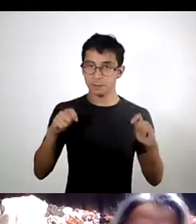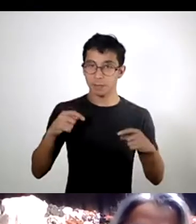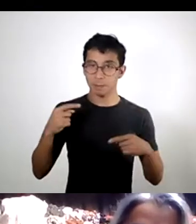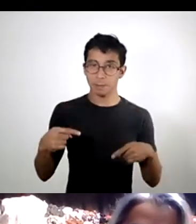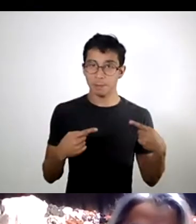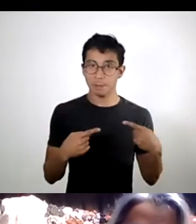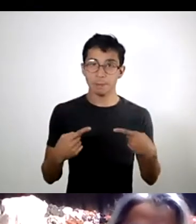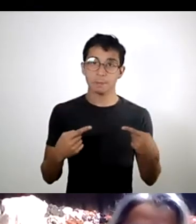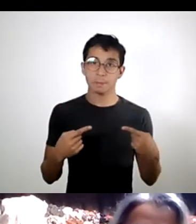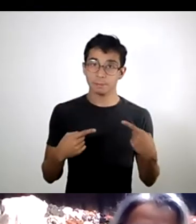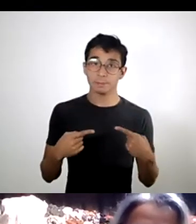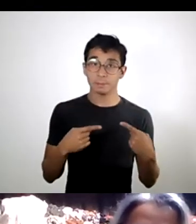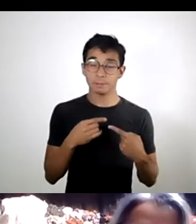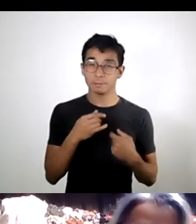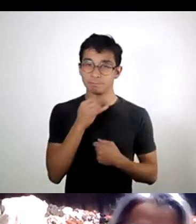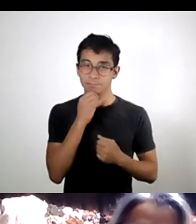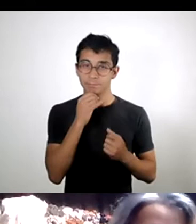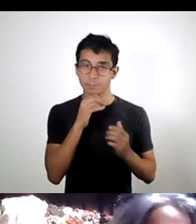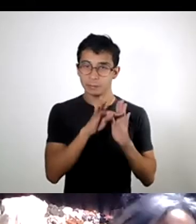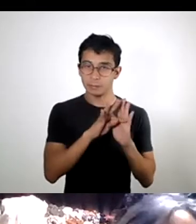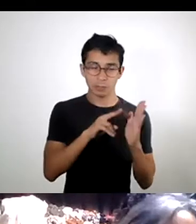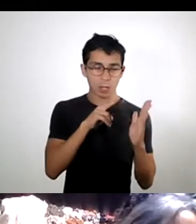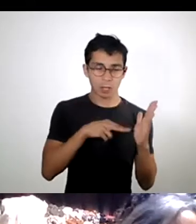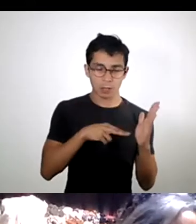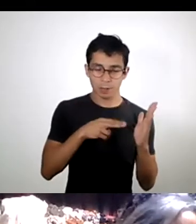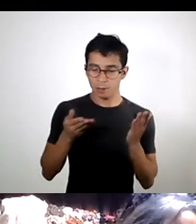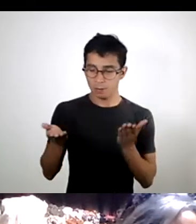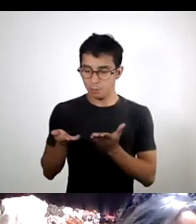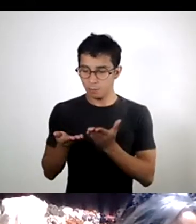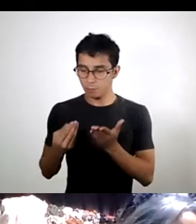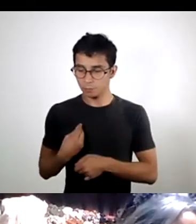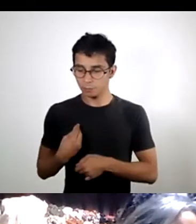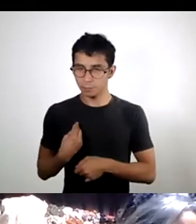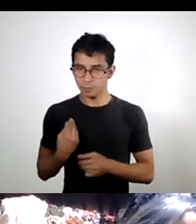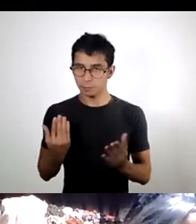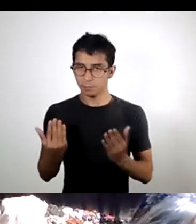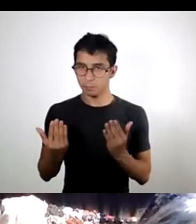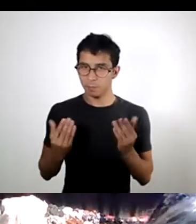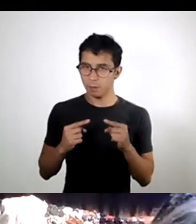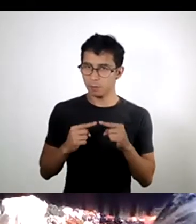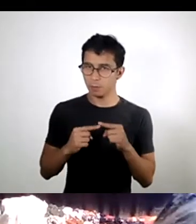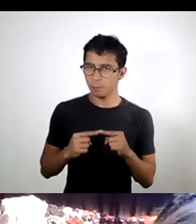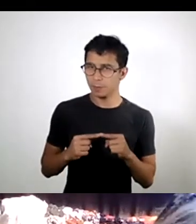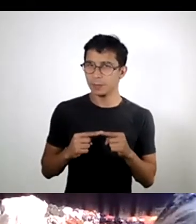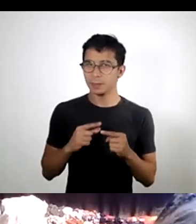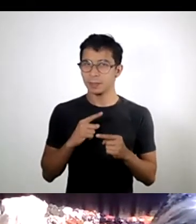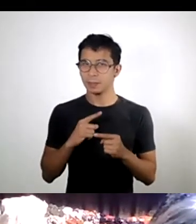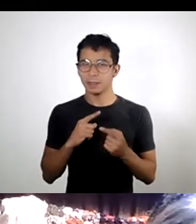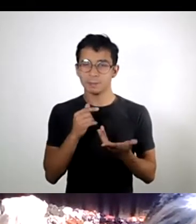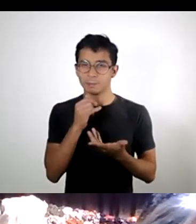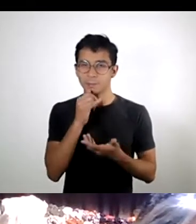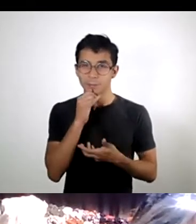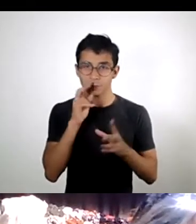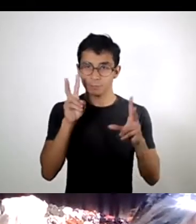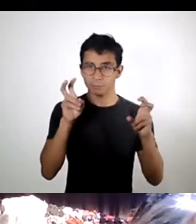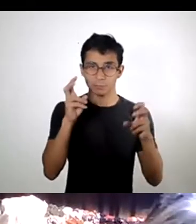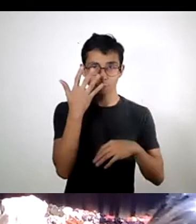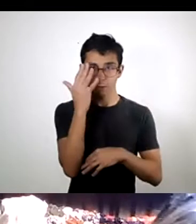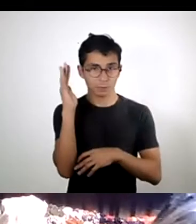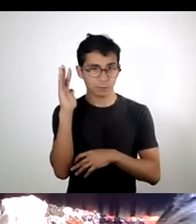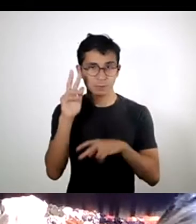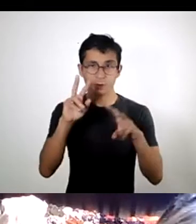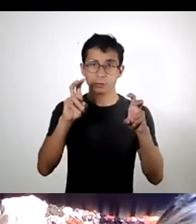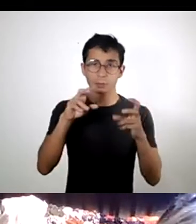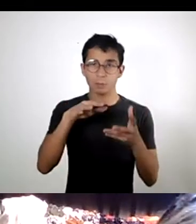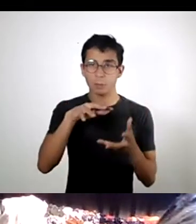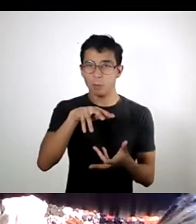alguma relação com o que a gente vive hoje, relacionado às questões da natureza, às questões ambientais.